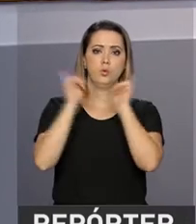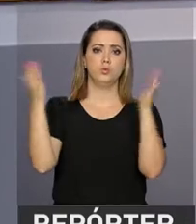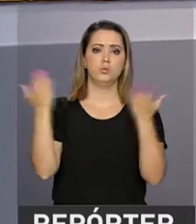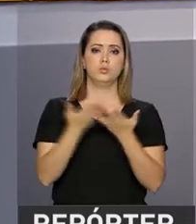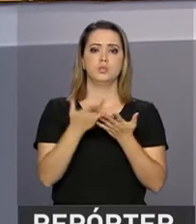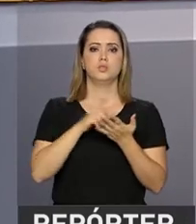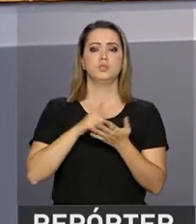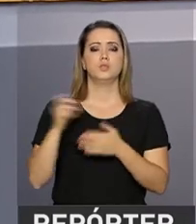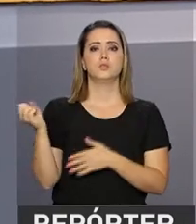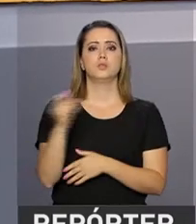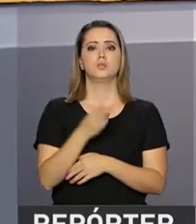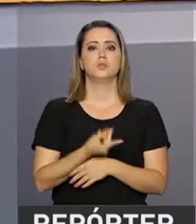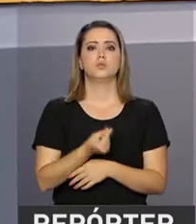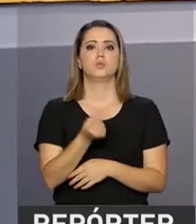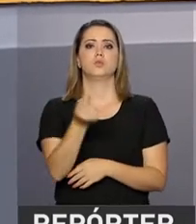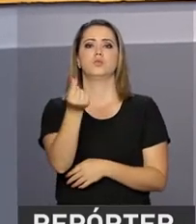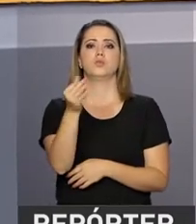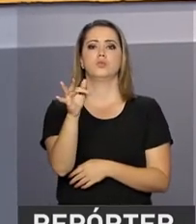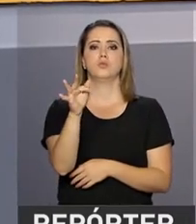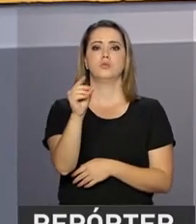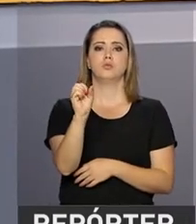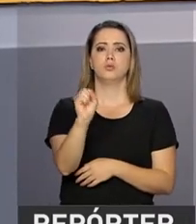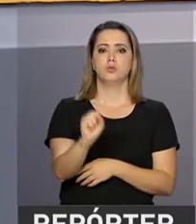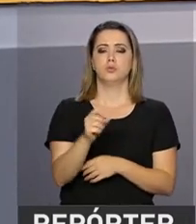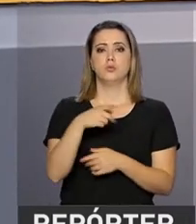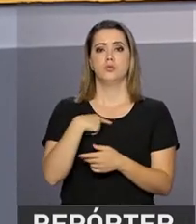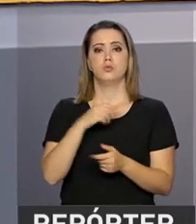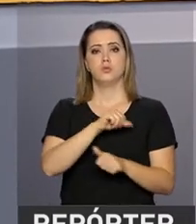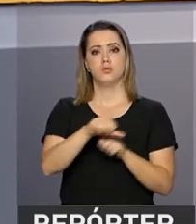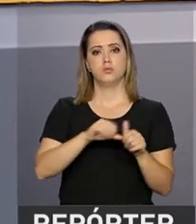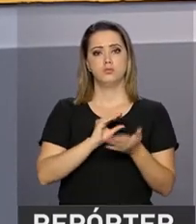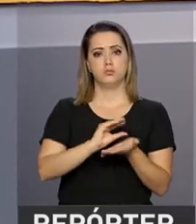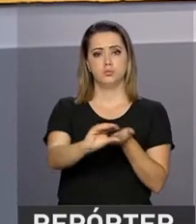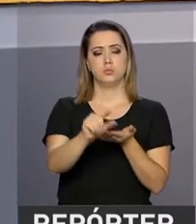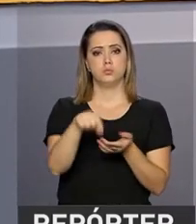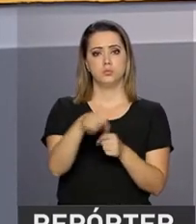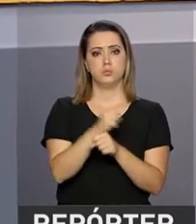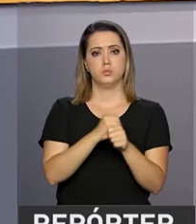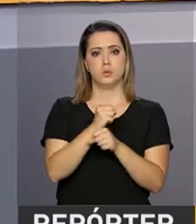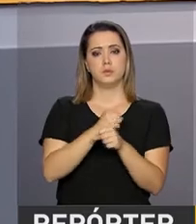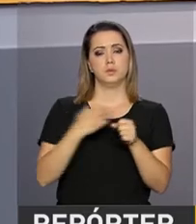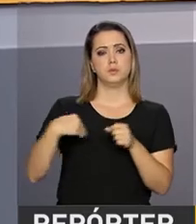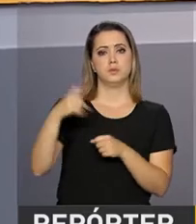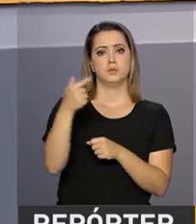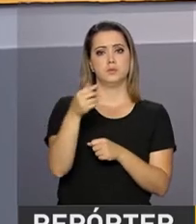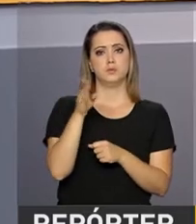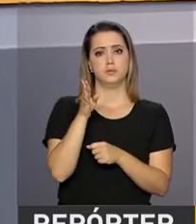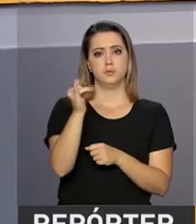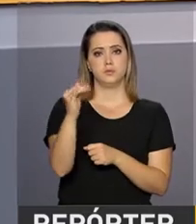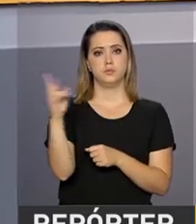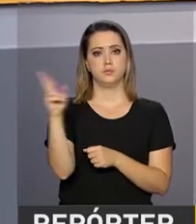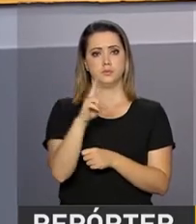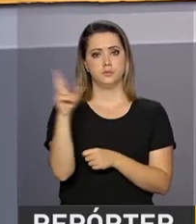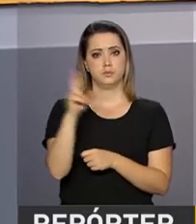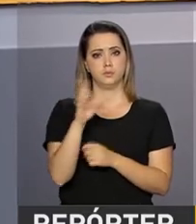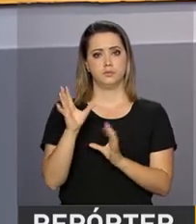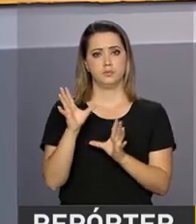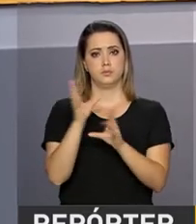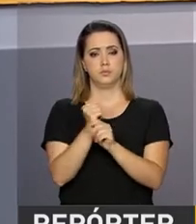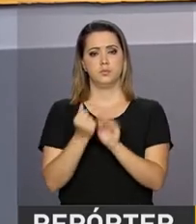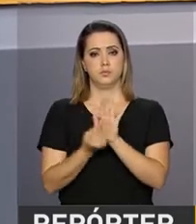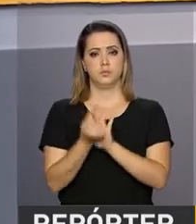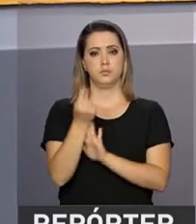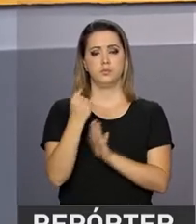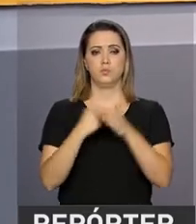hoje uma nova remuneração do fgts que vai transferir este ano mais de 7 bilhões de reais para as